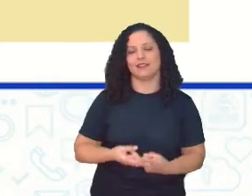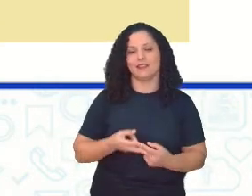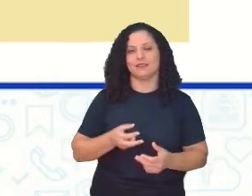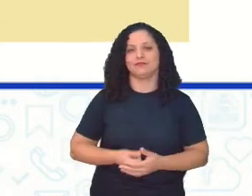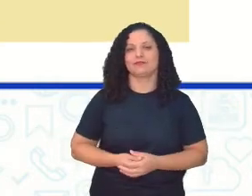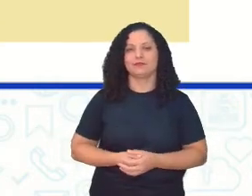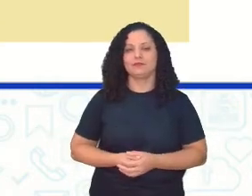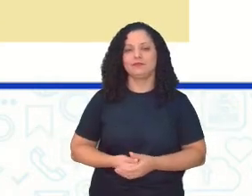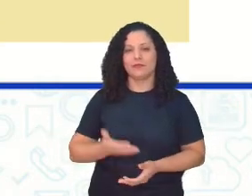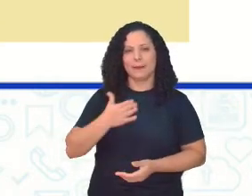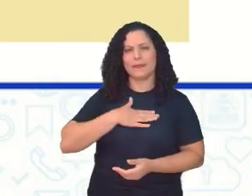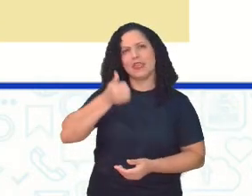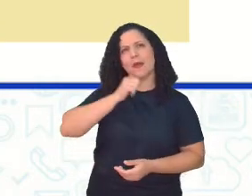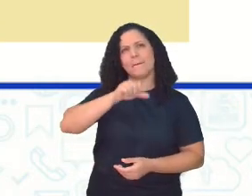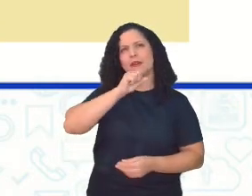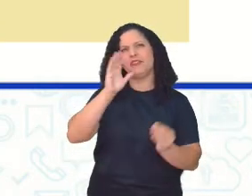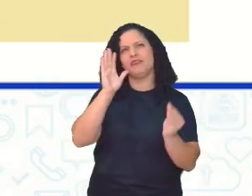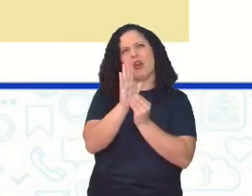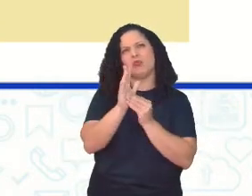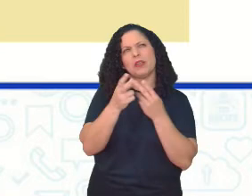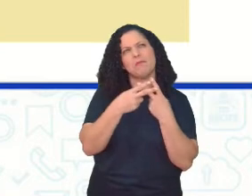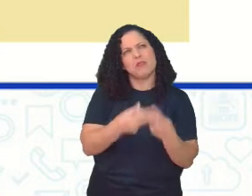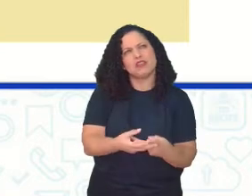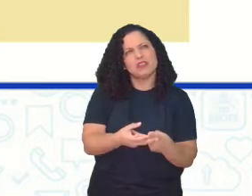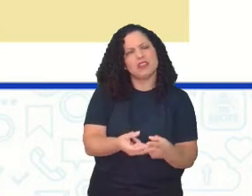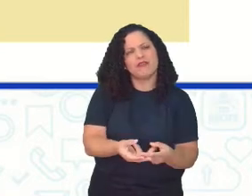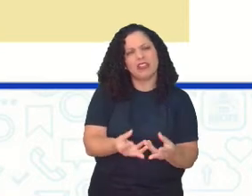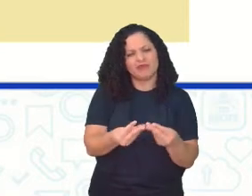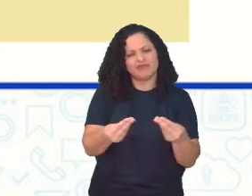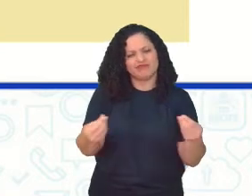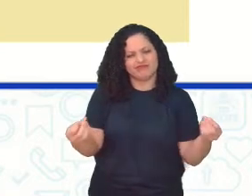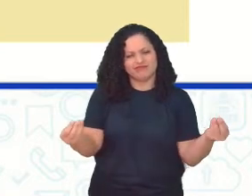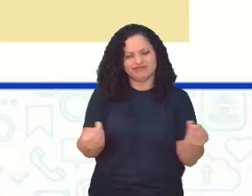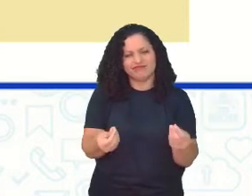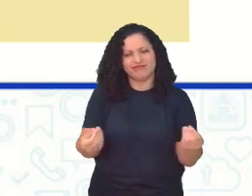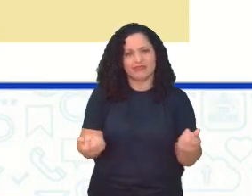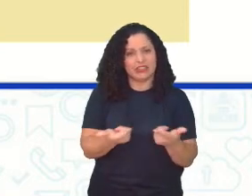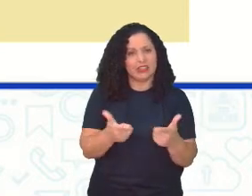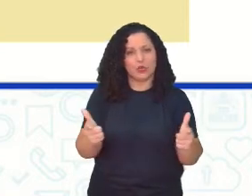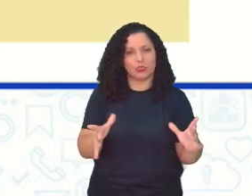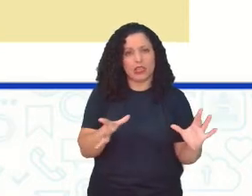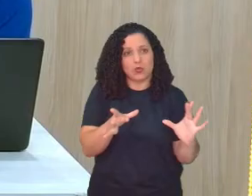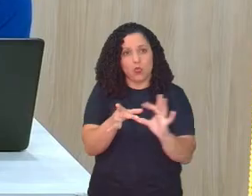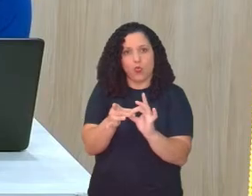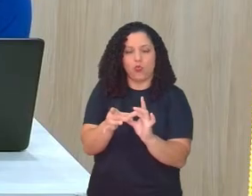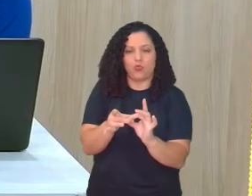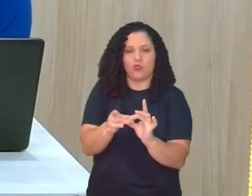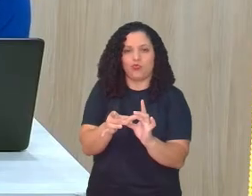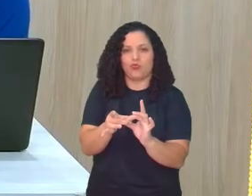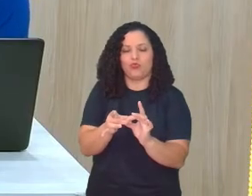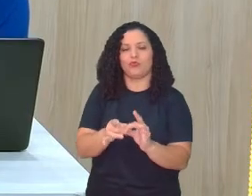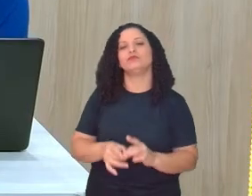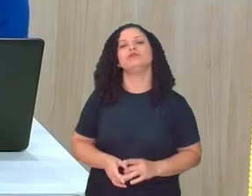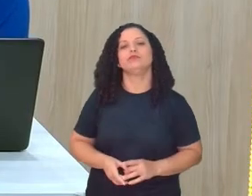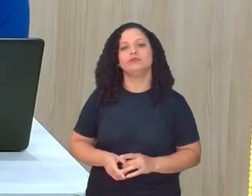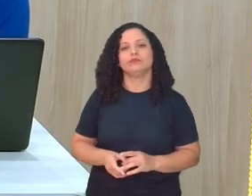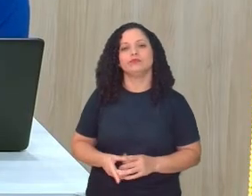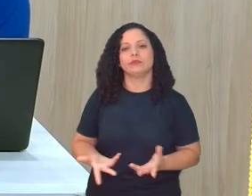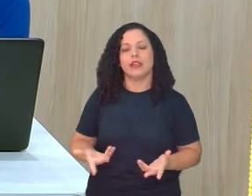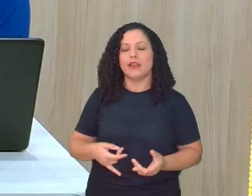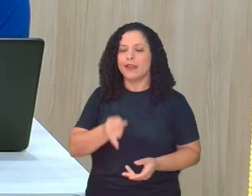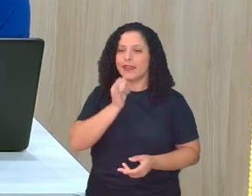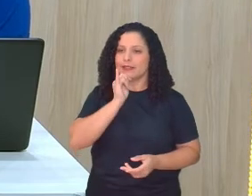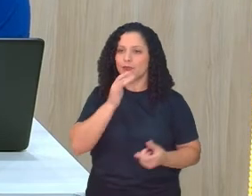minha mãe falta paciência, fica uma coisa solta ali, isso. né? Ou se eu construísse com comprar, vamos construir